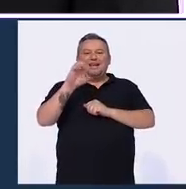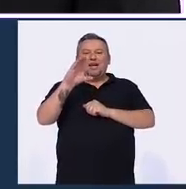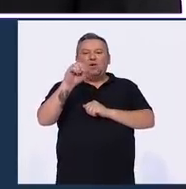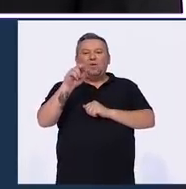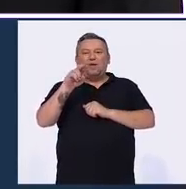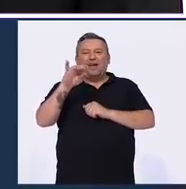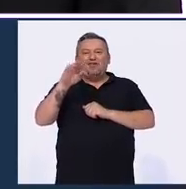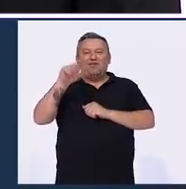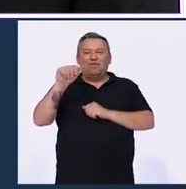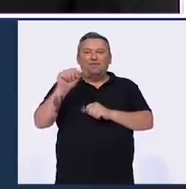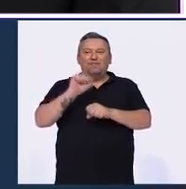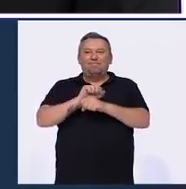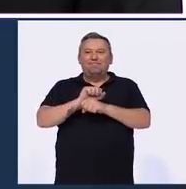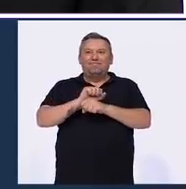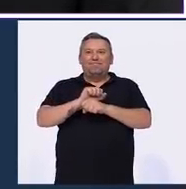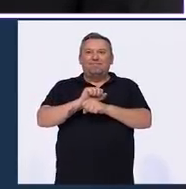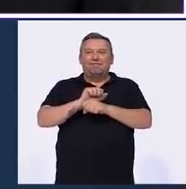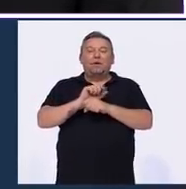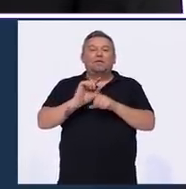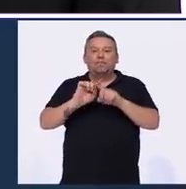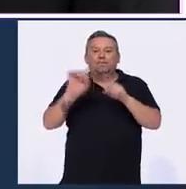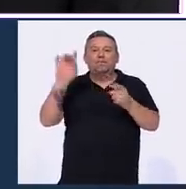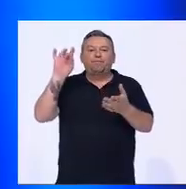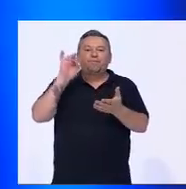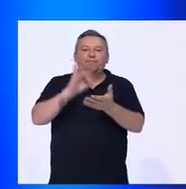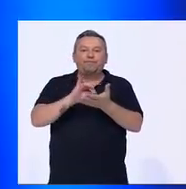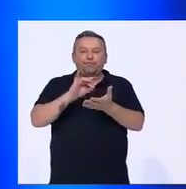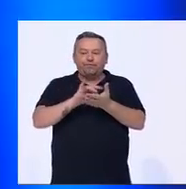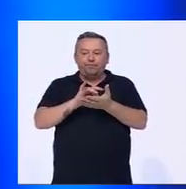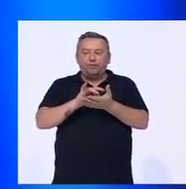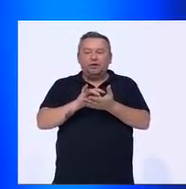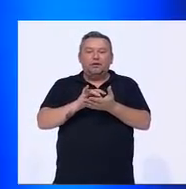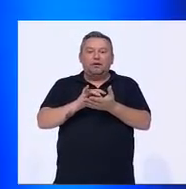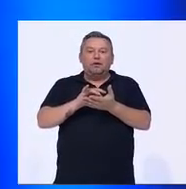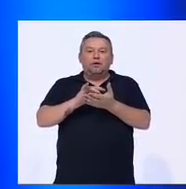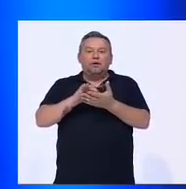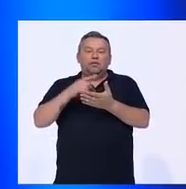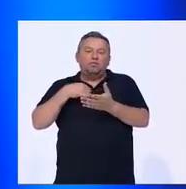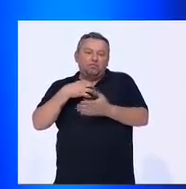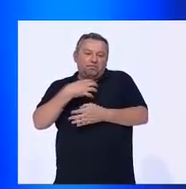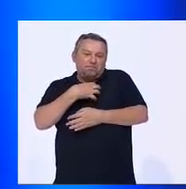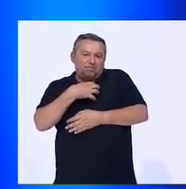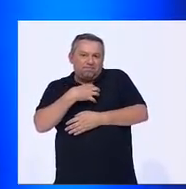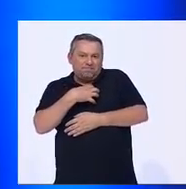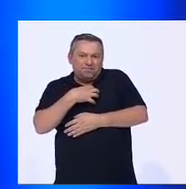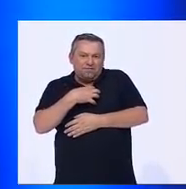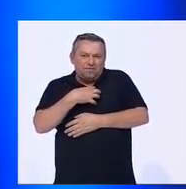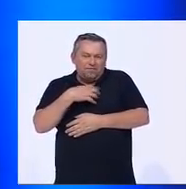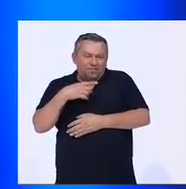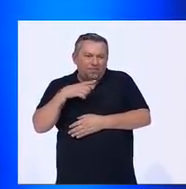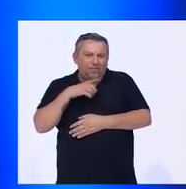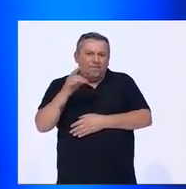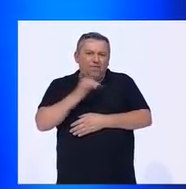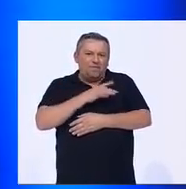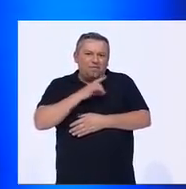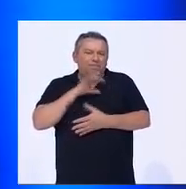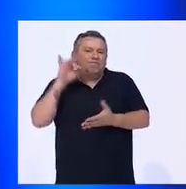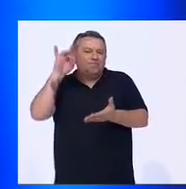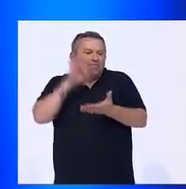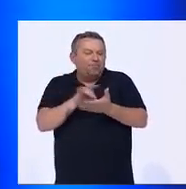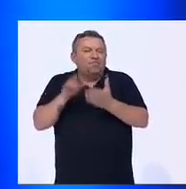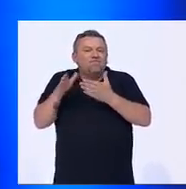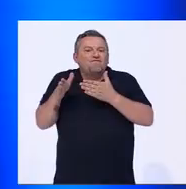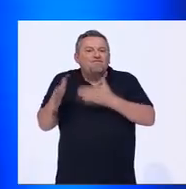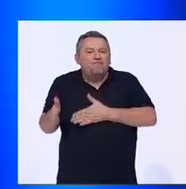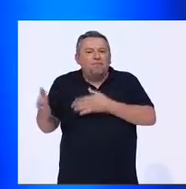vice decorativa. Na verdade, Mauro, eu pelo meu temperamento até, eu primeiro, serei muito leal ao presidente,